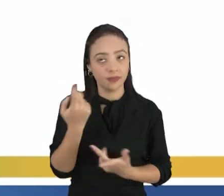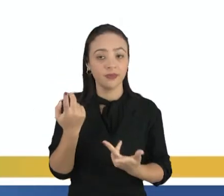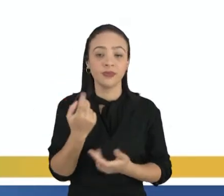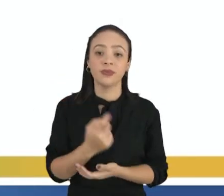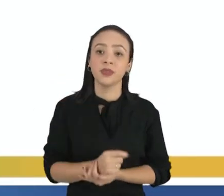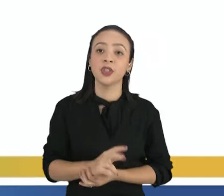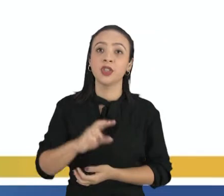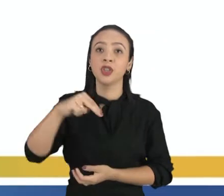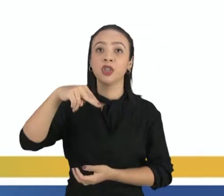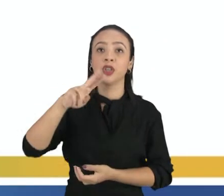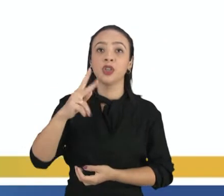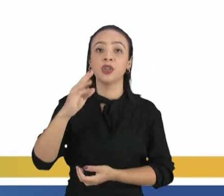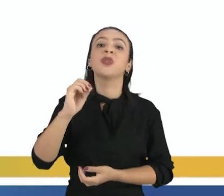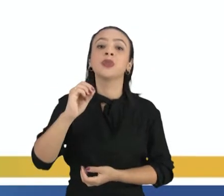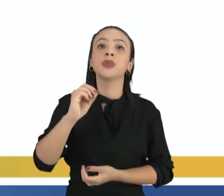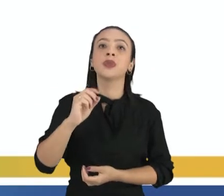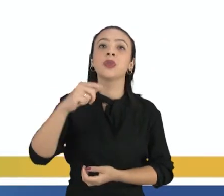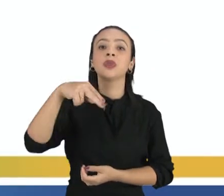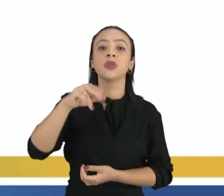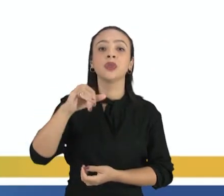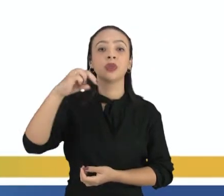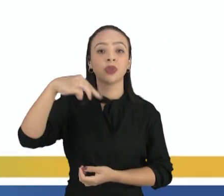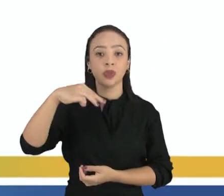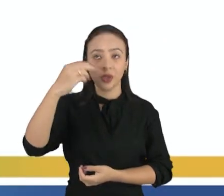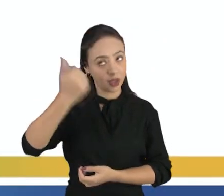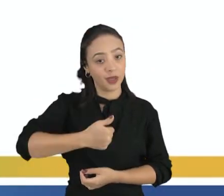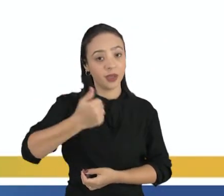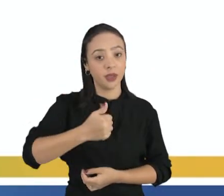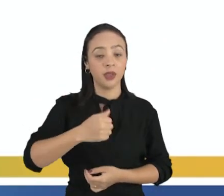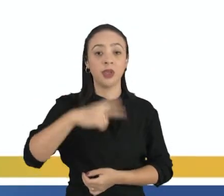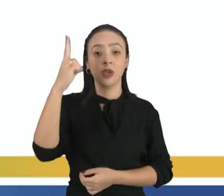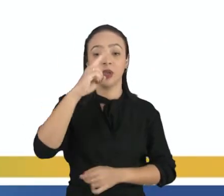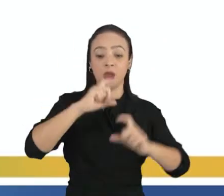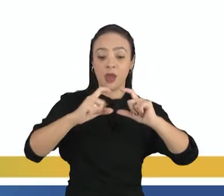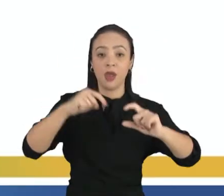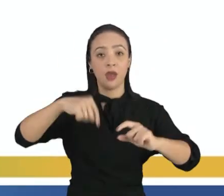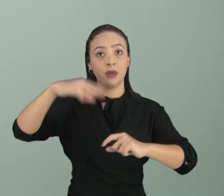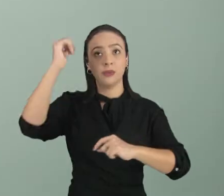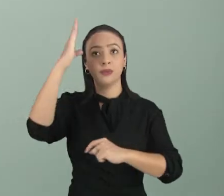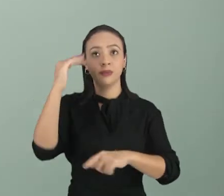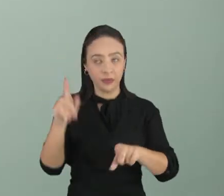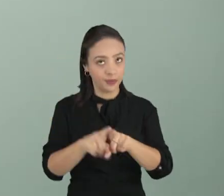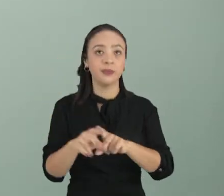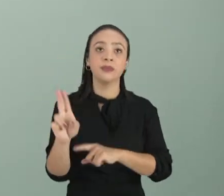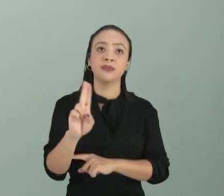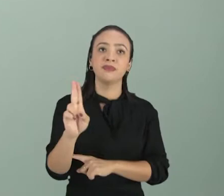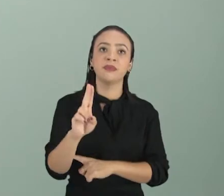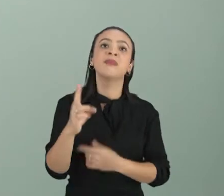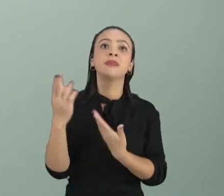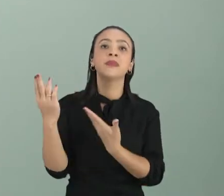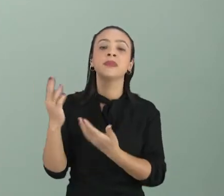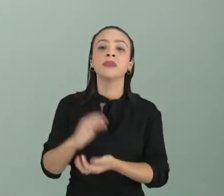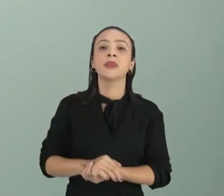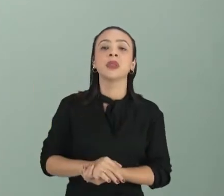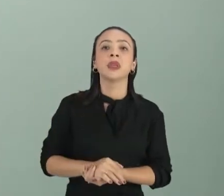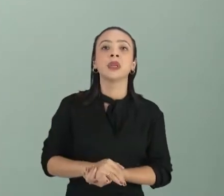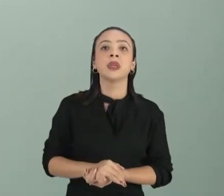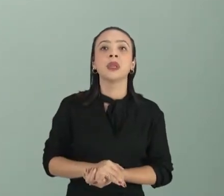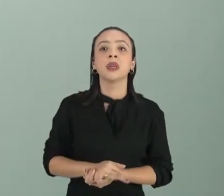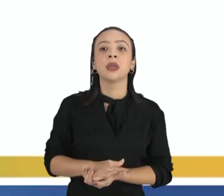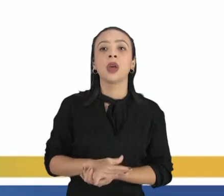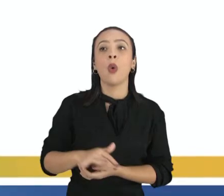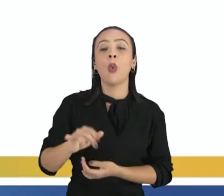Inhoquim, é uma imagem da primeira história em quadrinhos no Brasil, tá bom? Chamado também de Impressões de uma